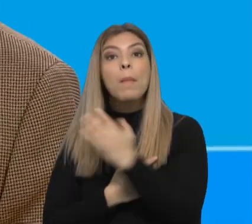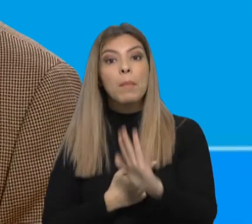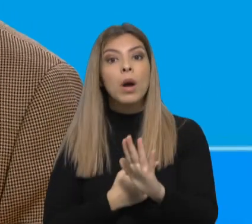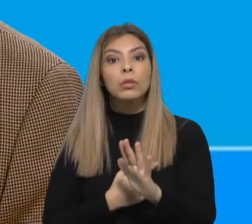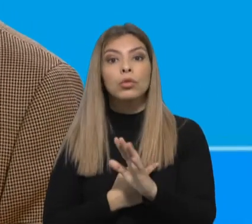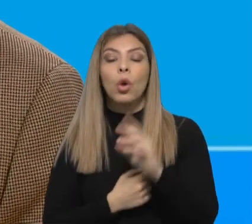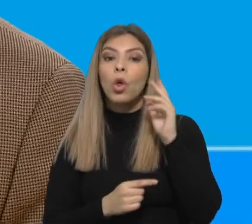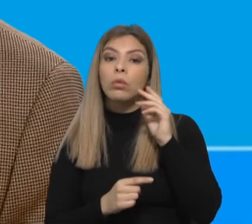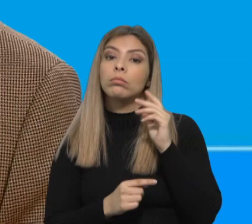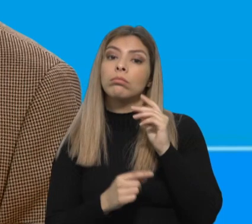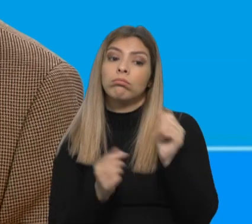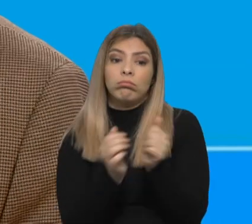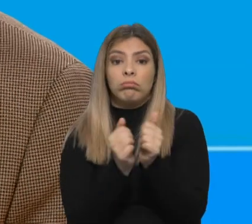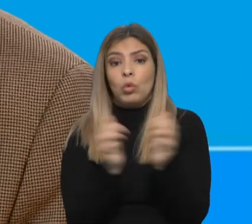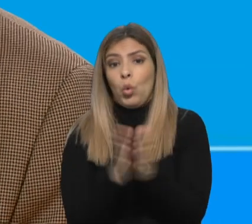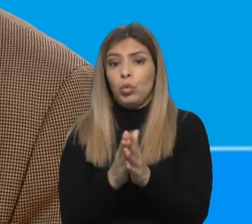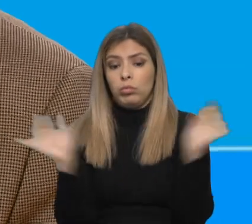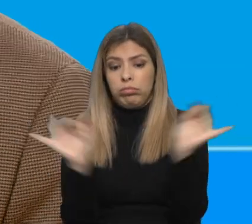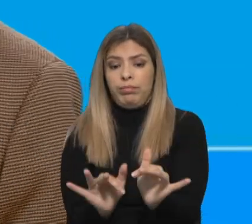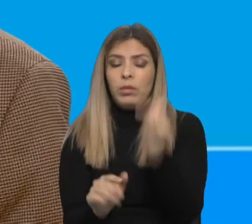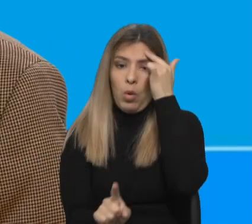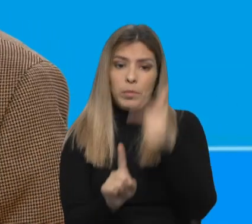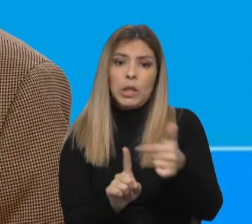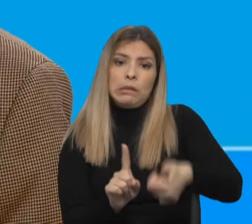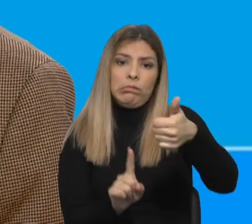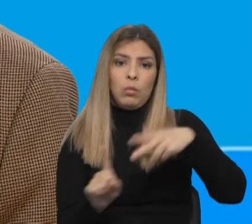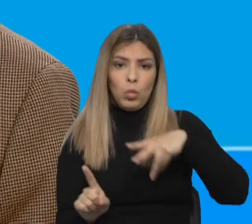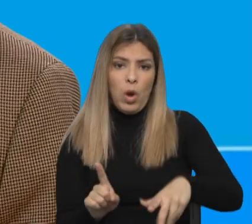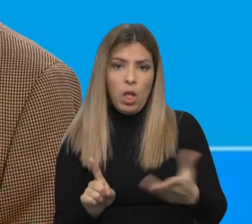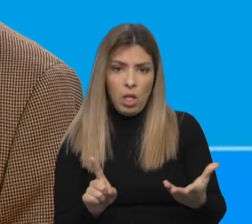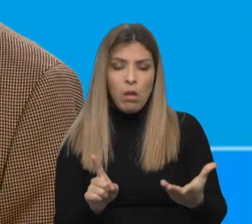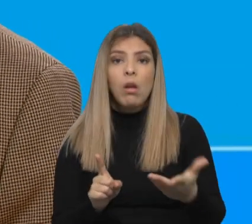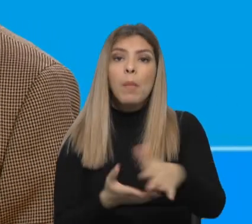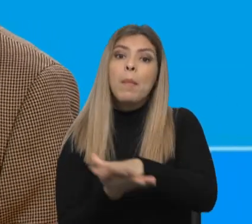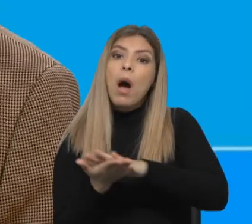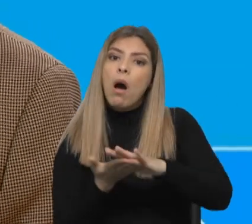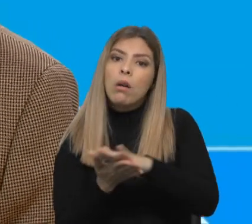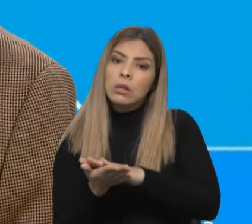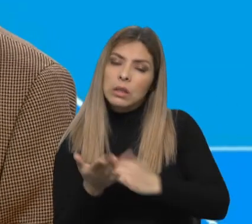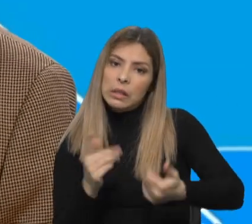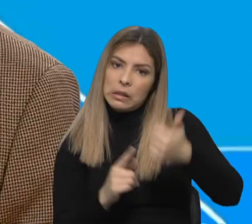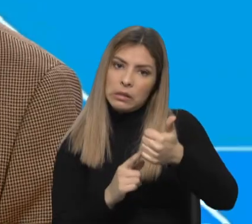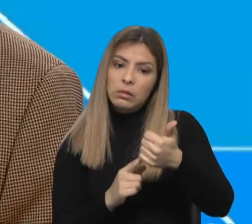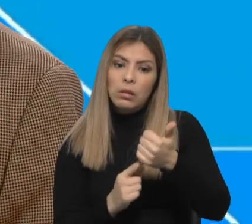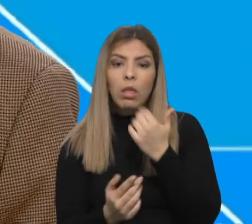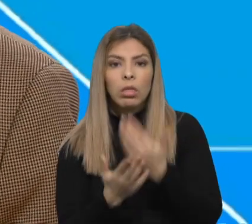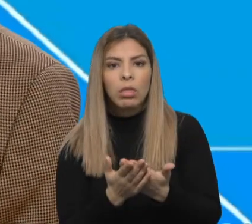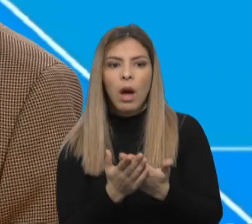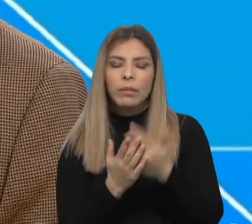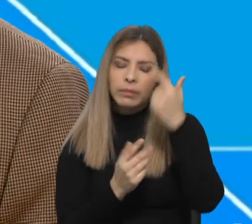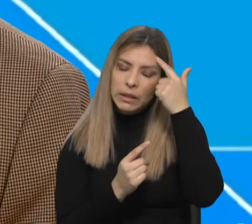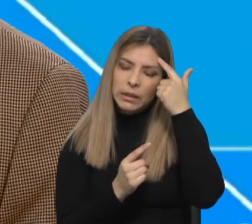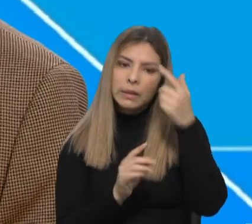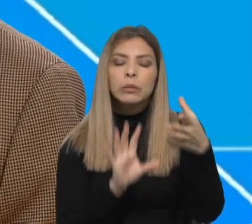ali para um bem maior, pelo bem de Portugal, e essa capacidade de, com base nesses pressupostos, ir ao encontro um do outro e